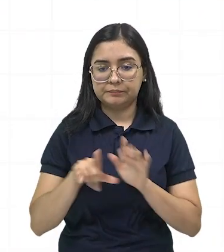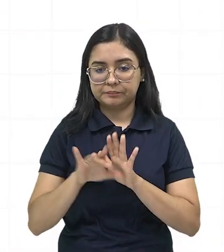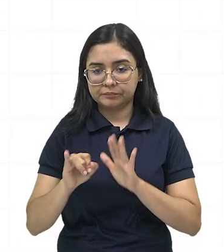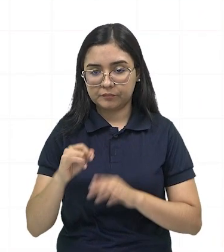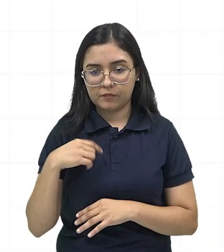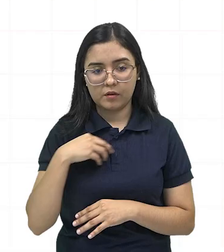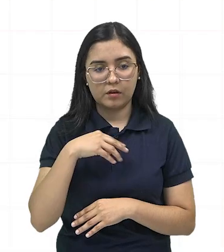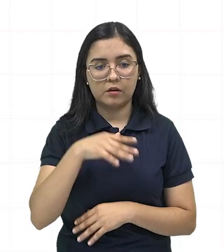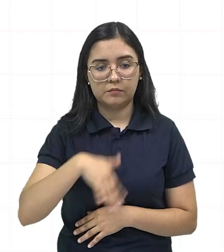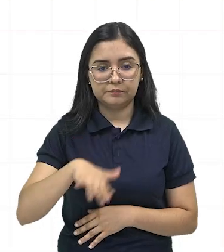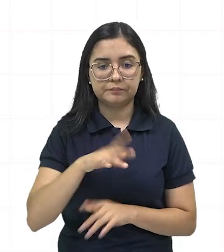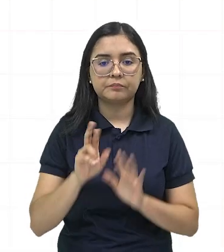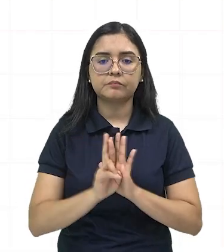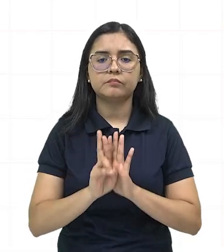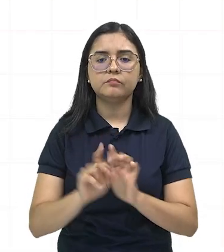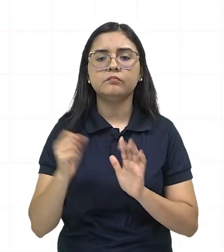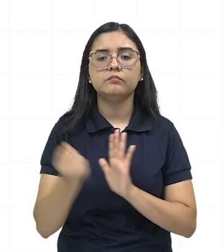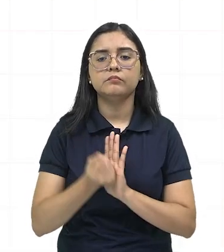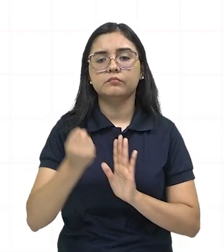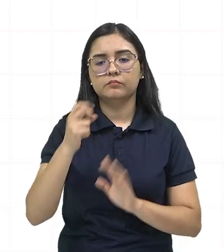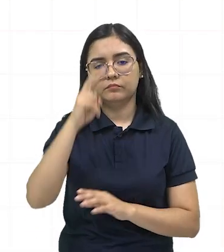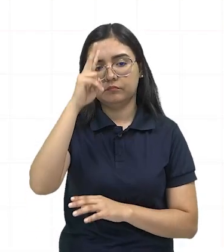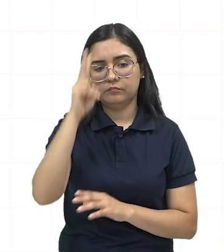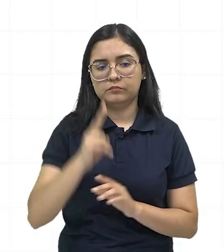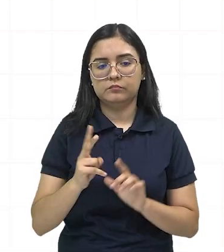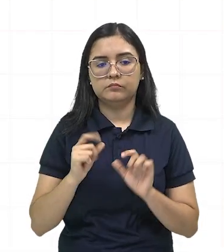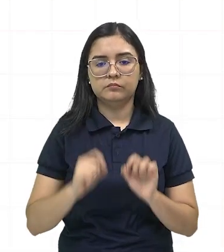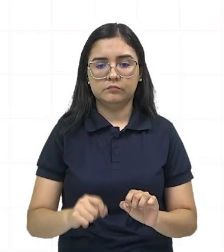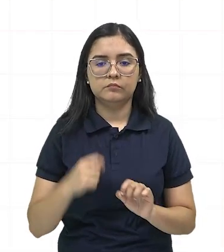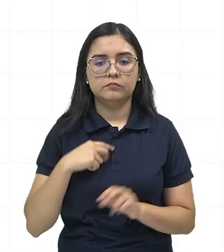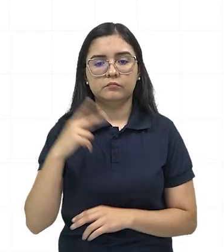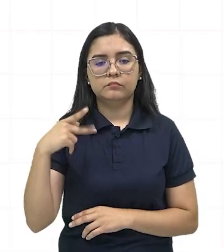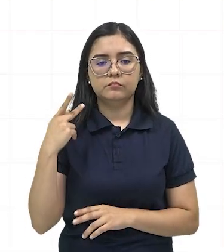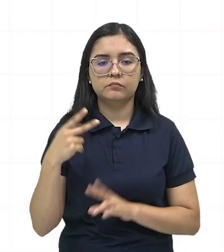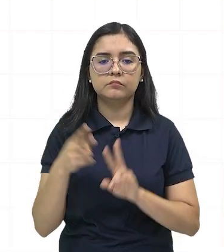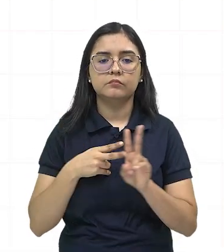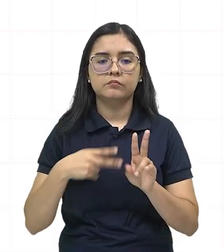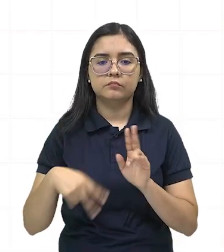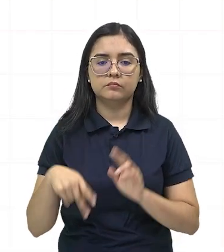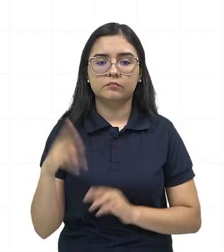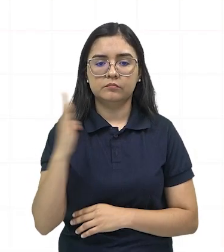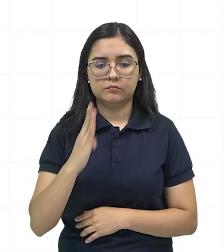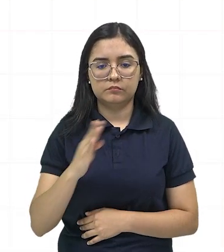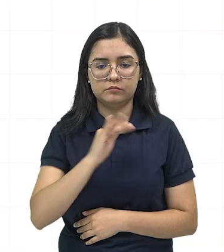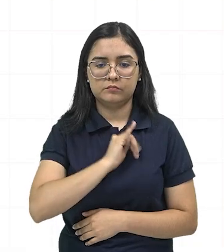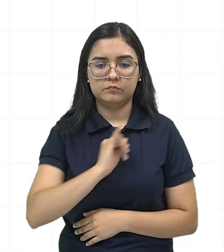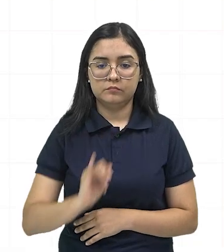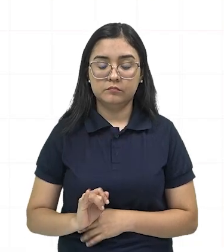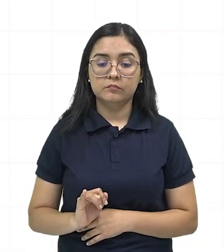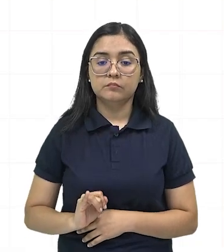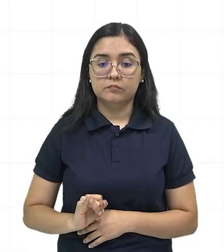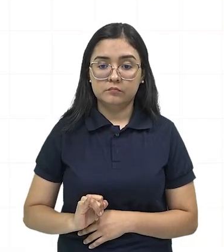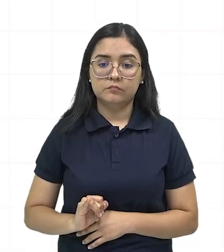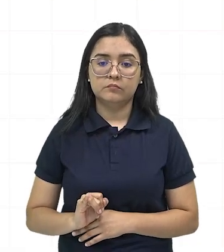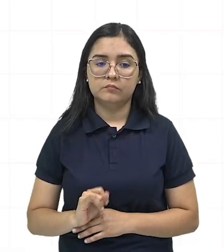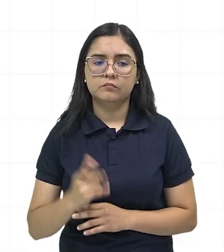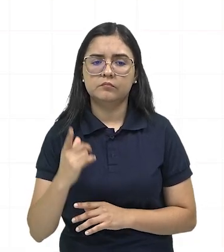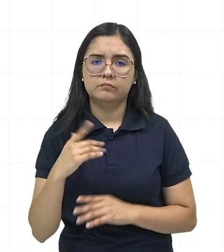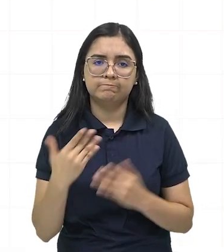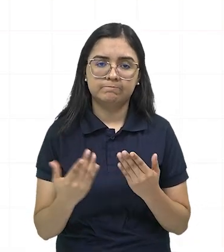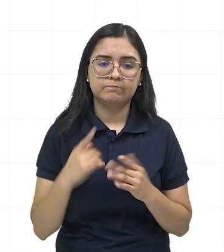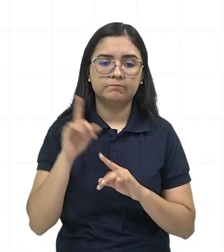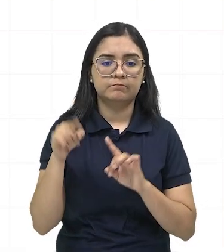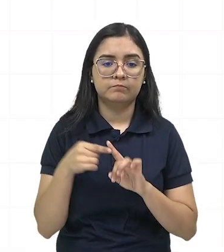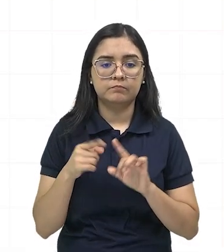lei de terras representam marcos na história da política indigenista no Brasil imperial. Apesar de suas